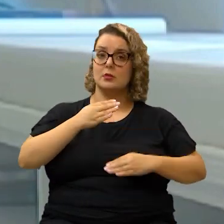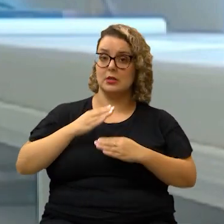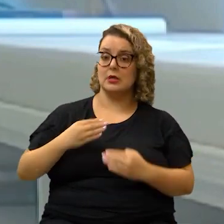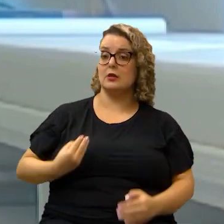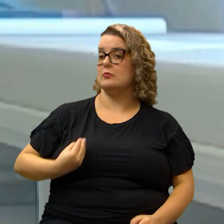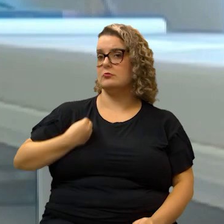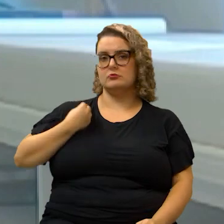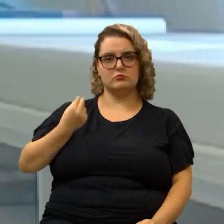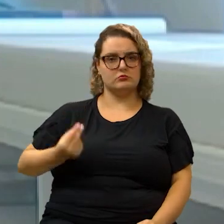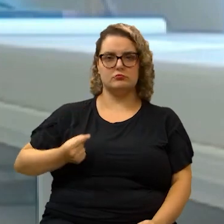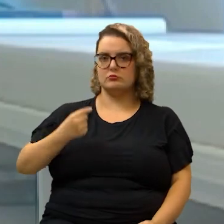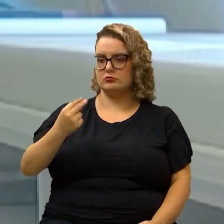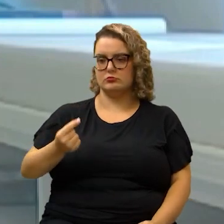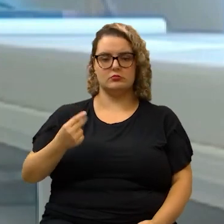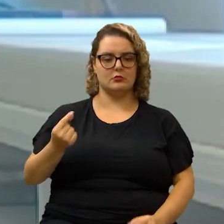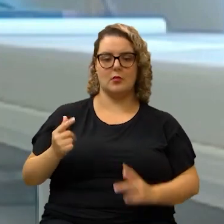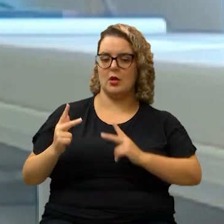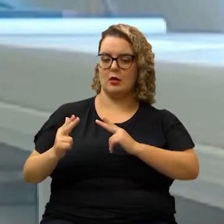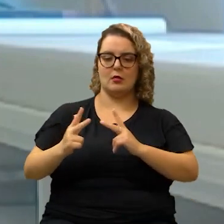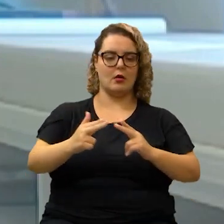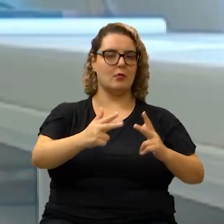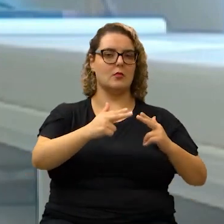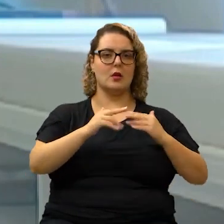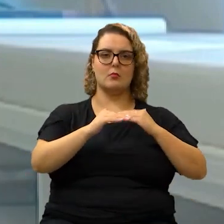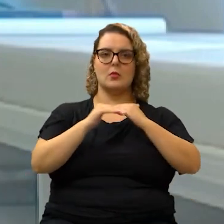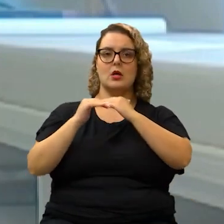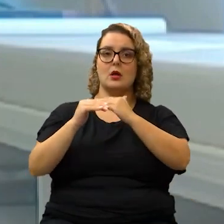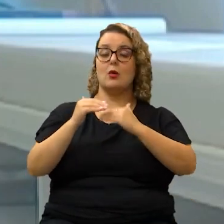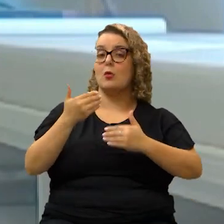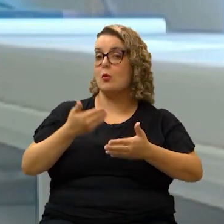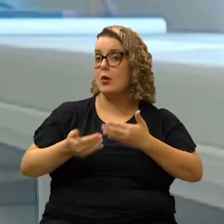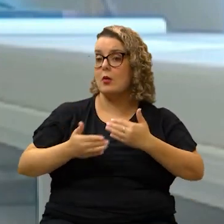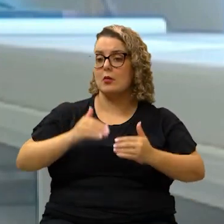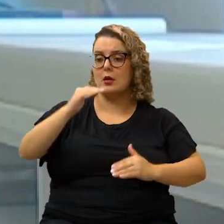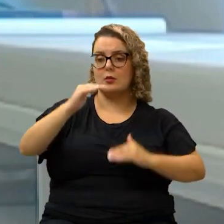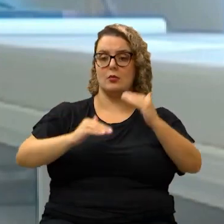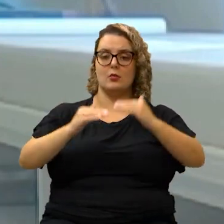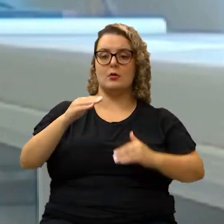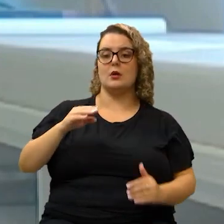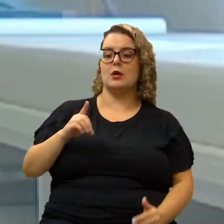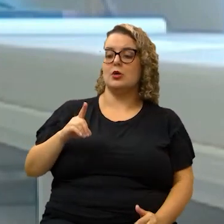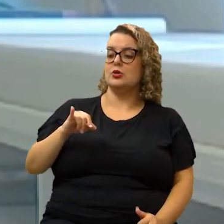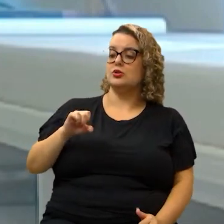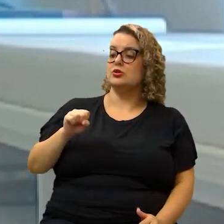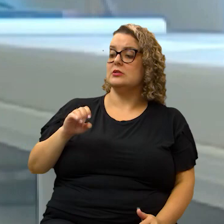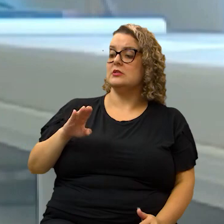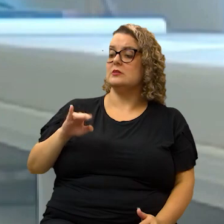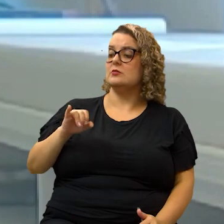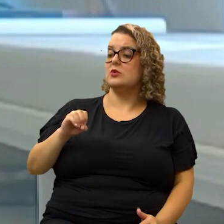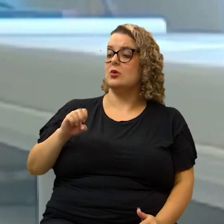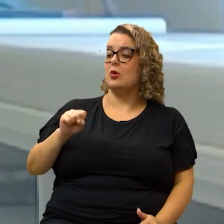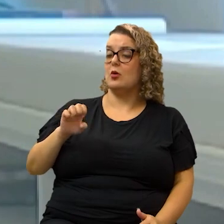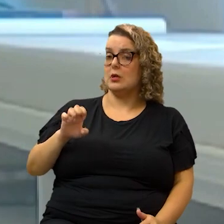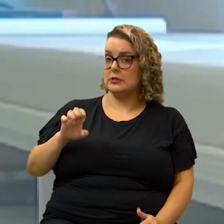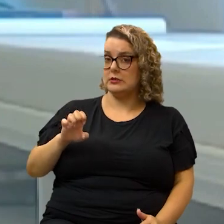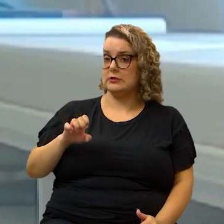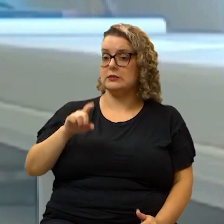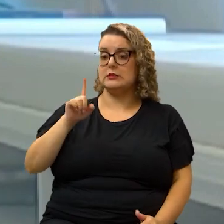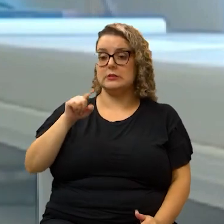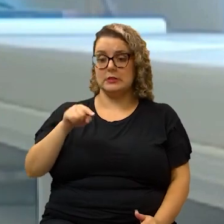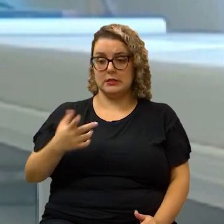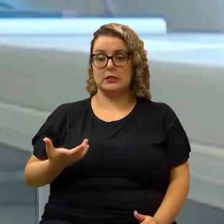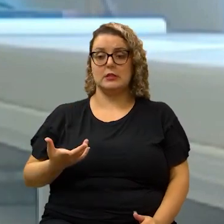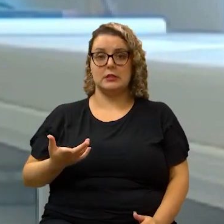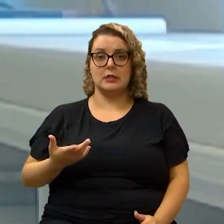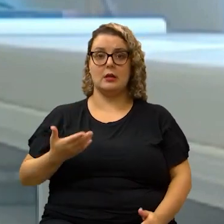Qualquer desarmonia a gente chama de desbiose. Isso causa um descontrole na saúde. Então, a criança que